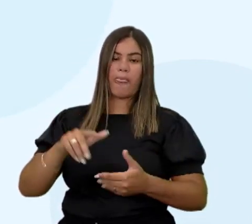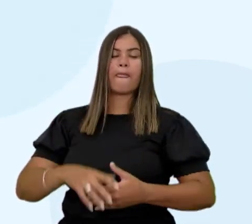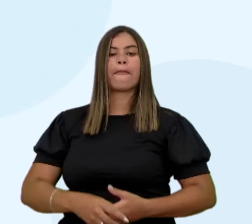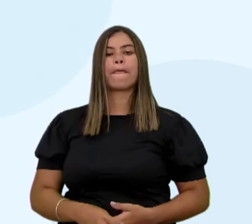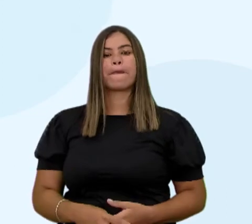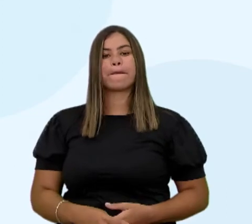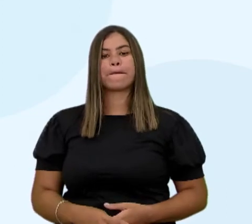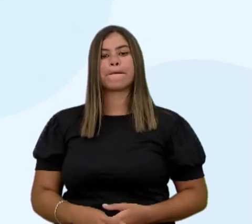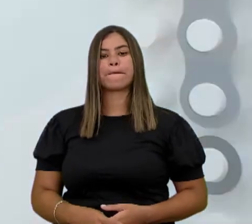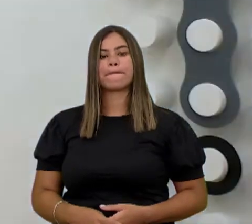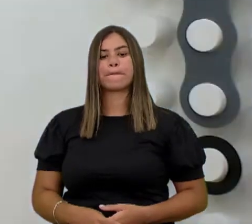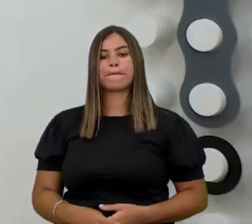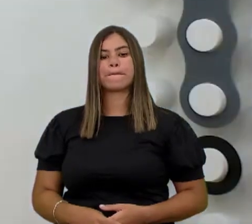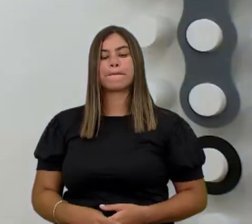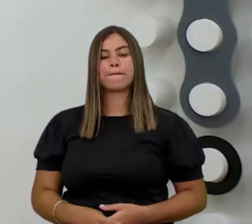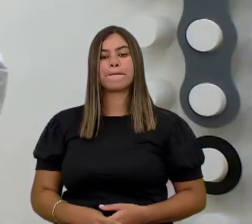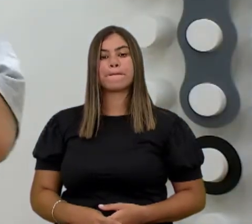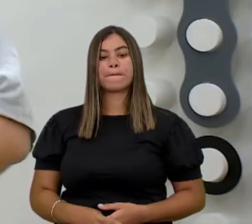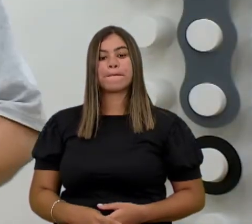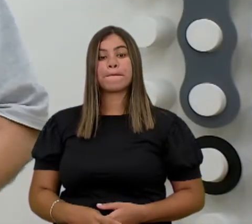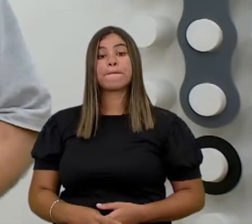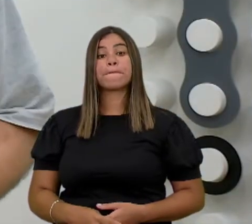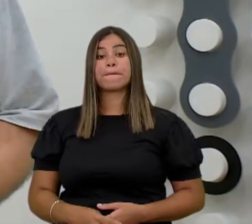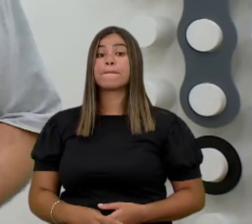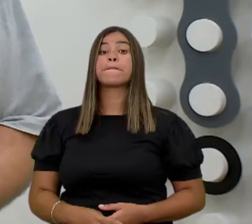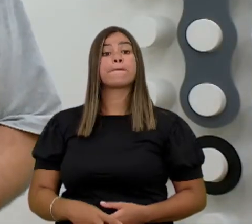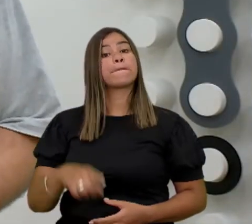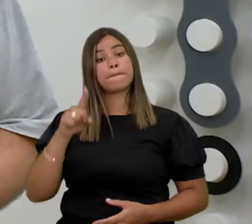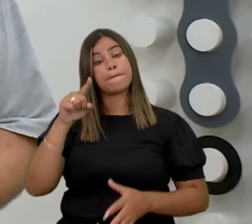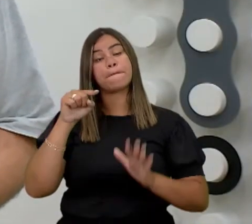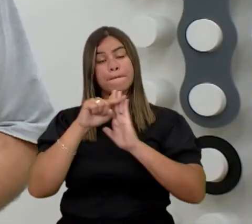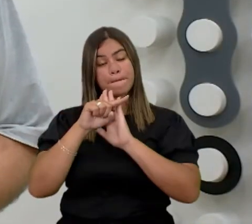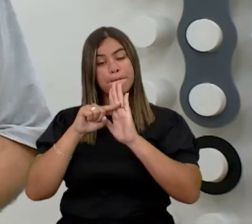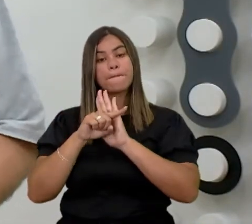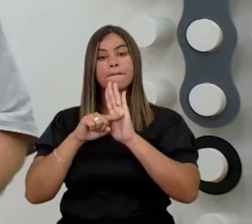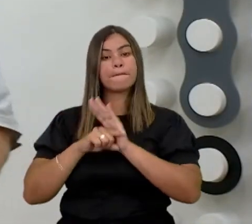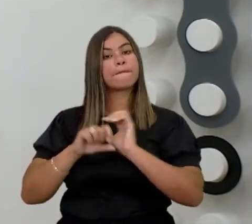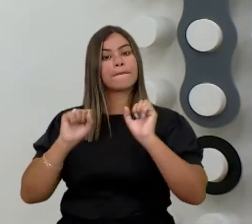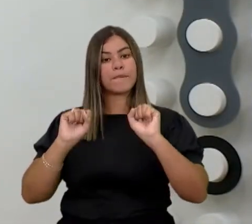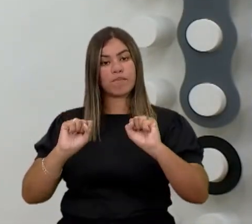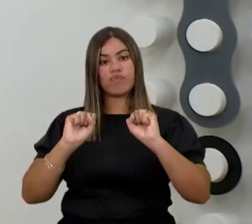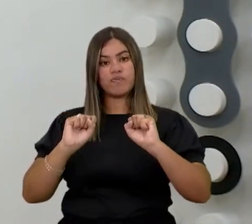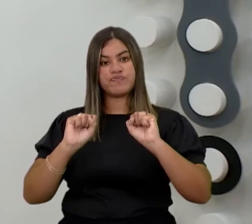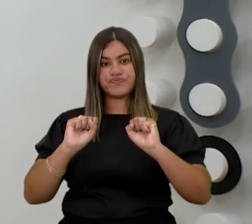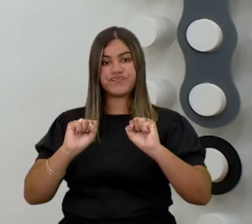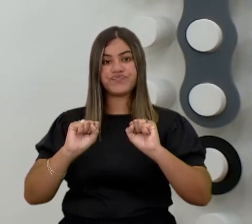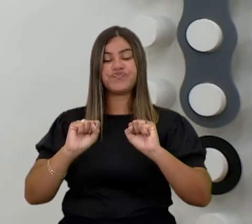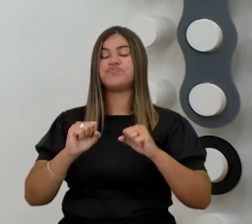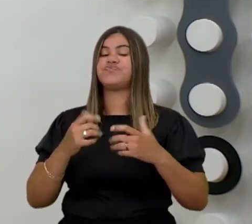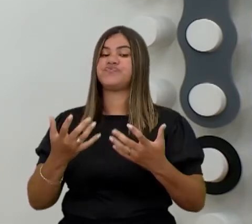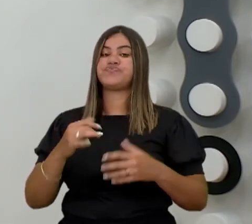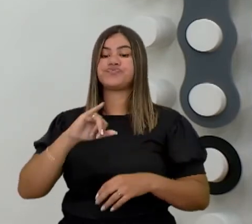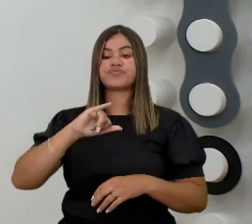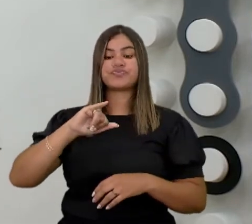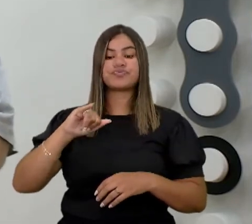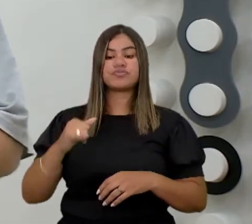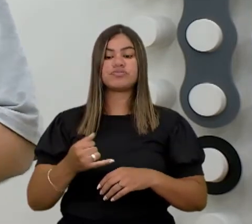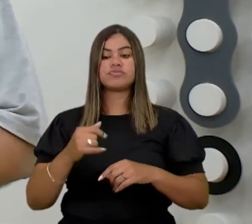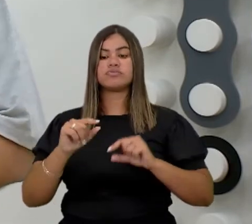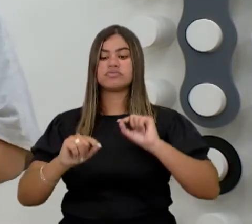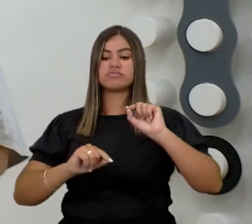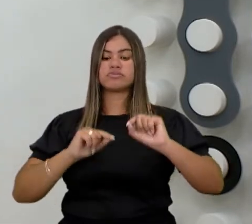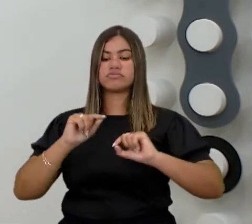Pode voltar aqui para mim, por gentileza. E aí você pode fazer uma pesquisa, né? Você pode aproveitar e trabalhar, né,